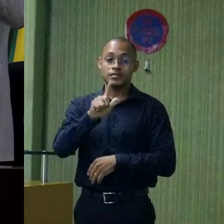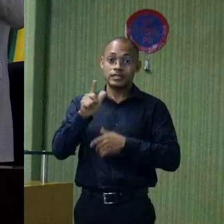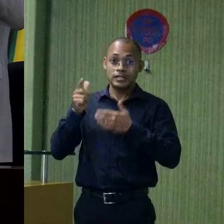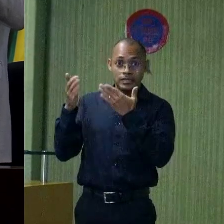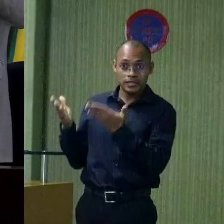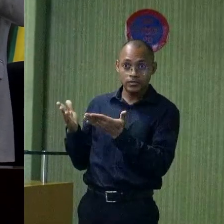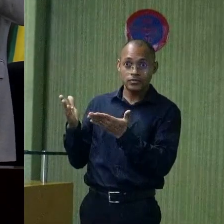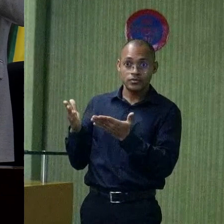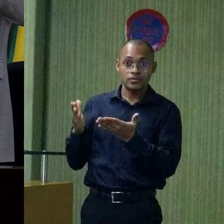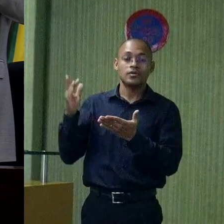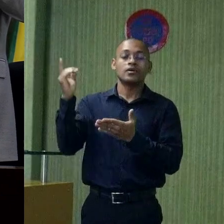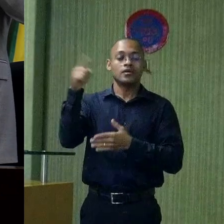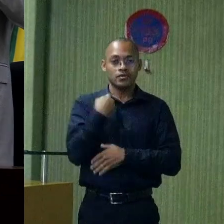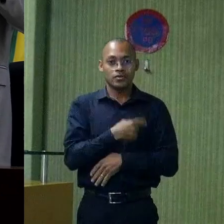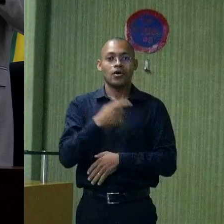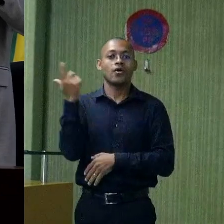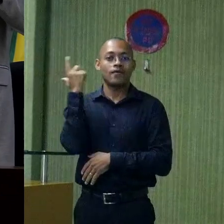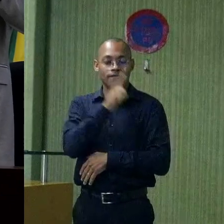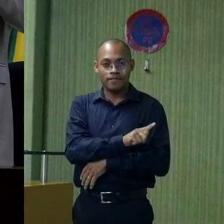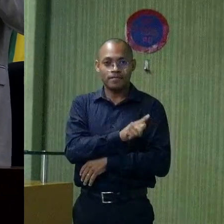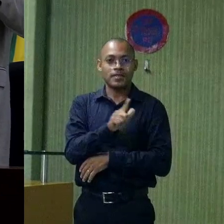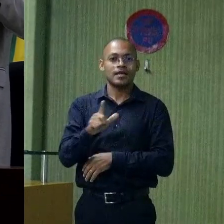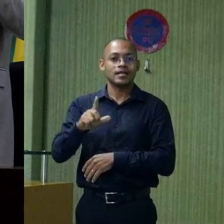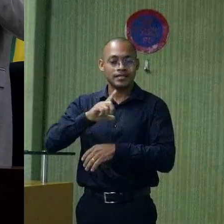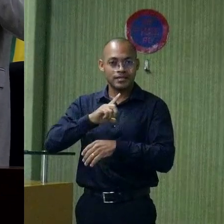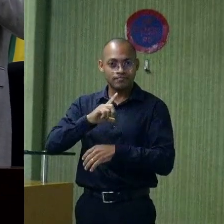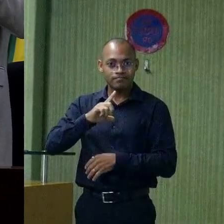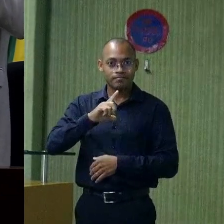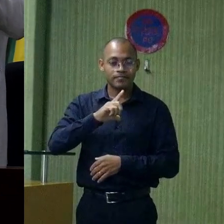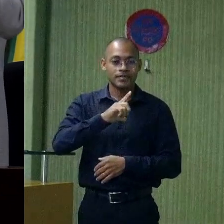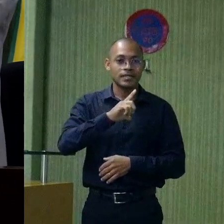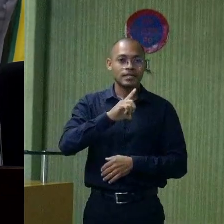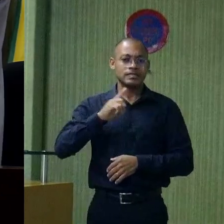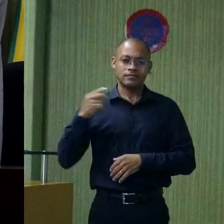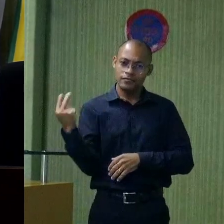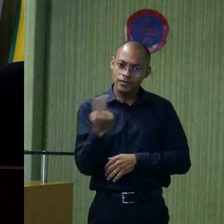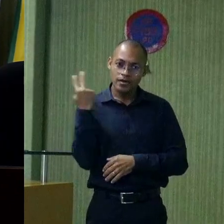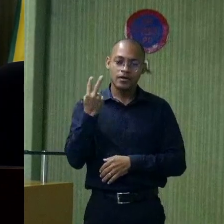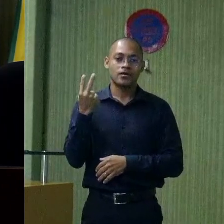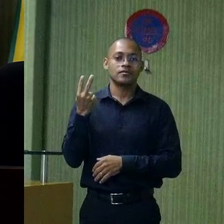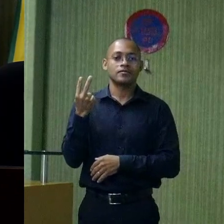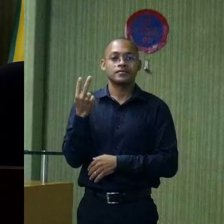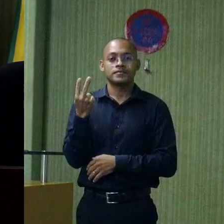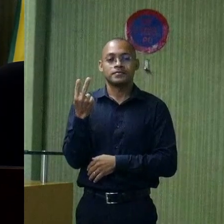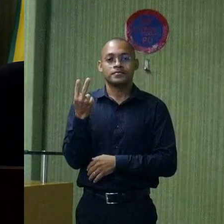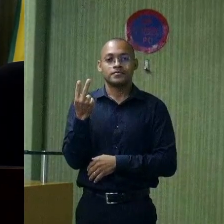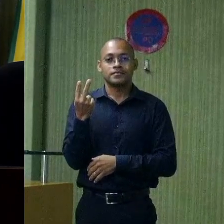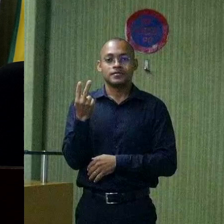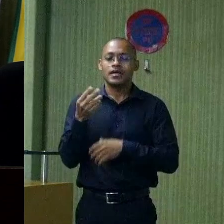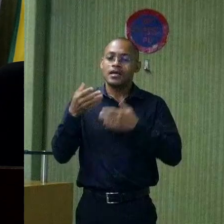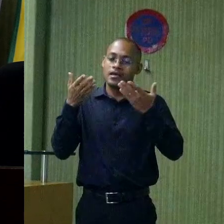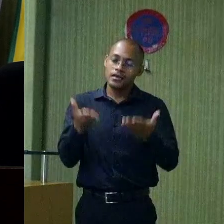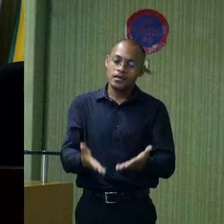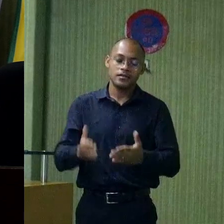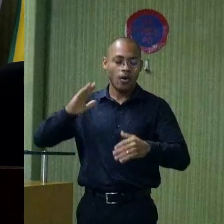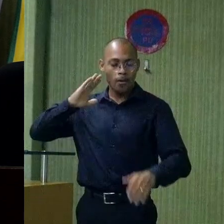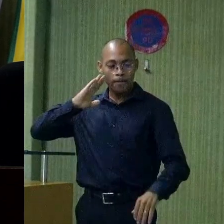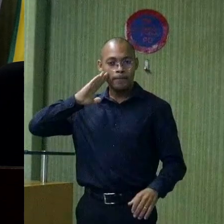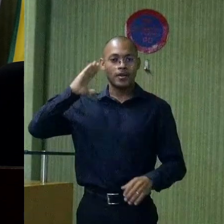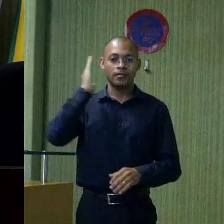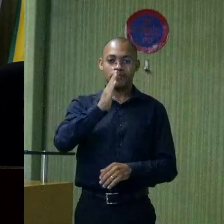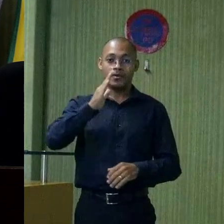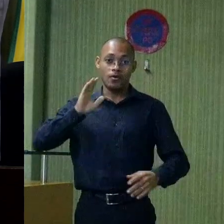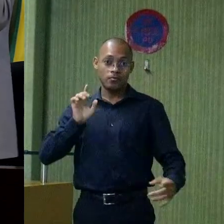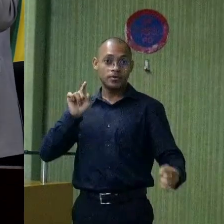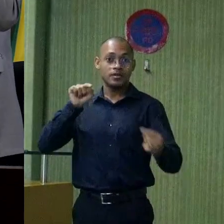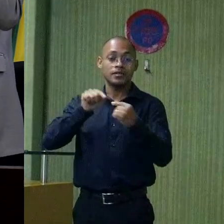gente conseguiu dar sentido à nossa missão a nossa missão constitucional e dentre esses principais objetivo está lá Educação